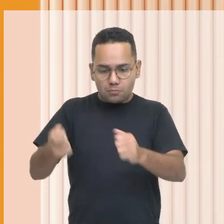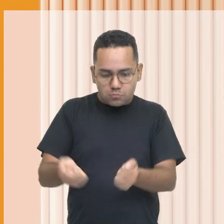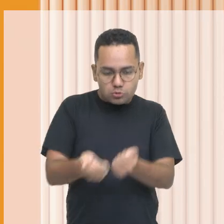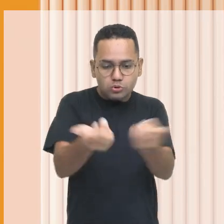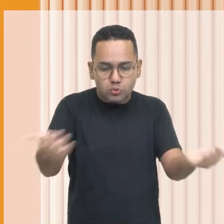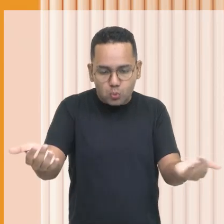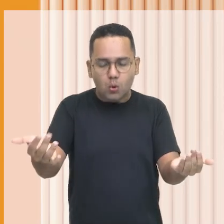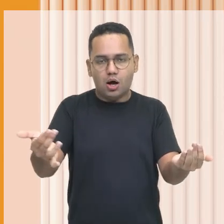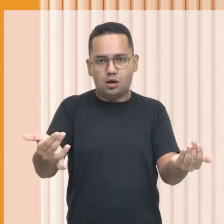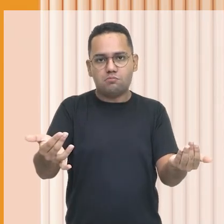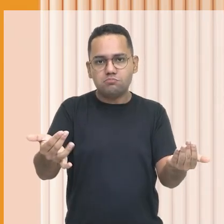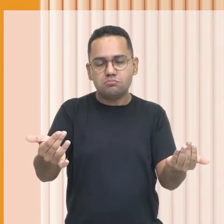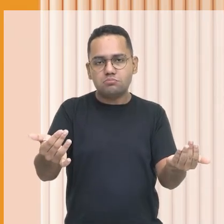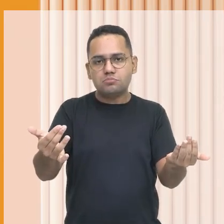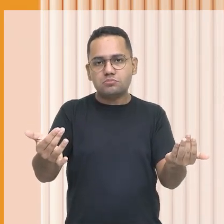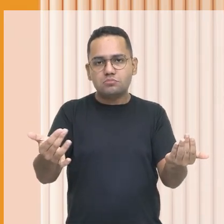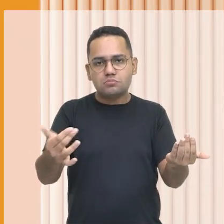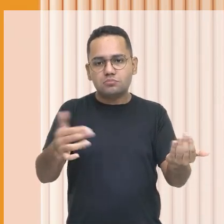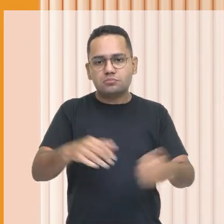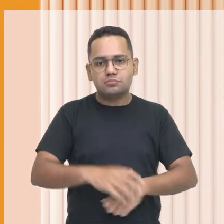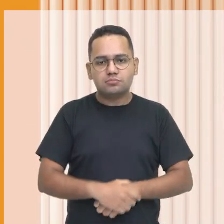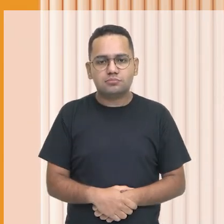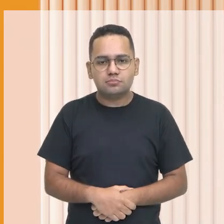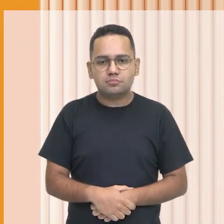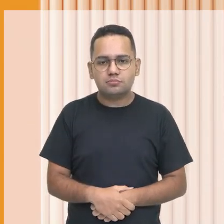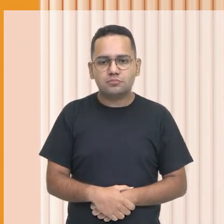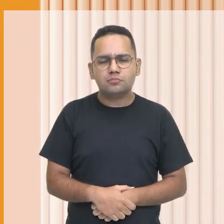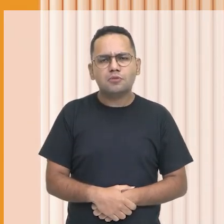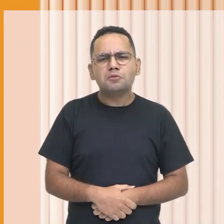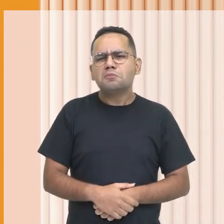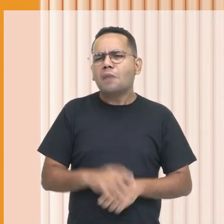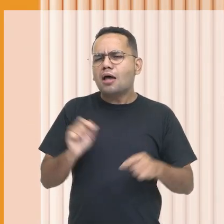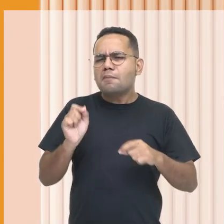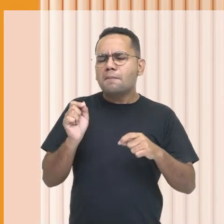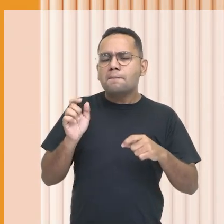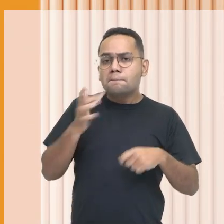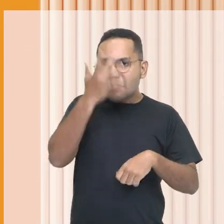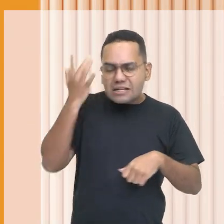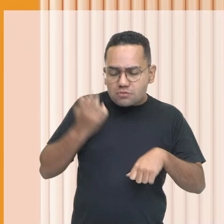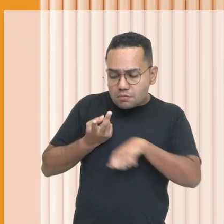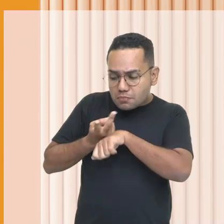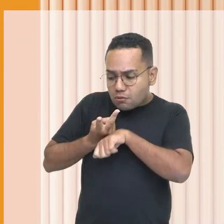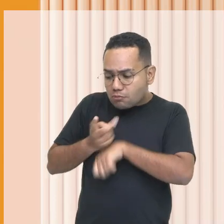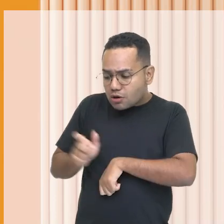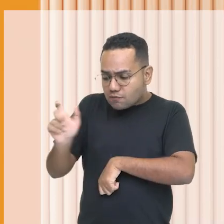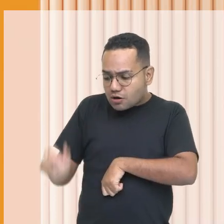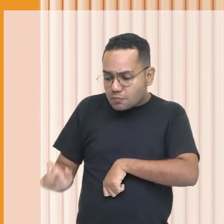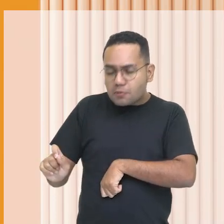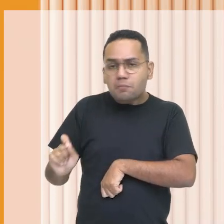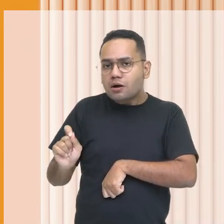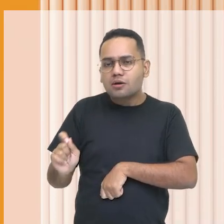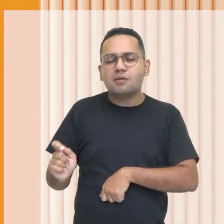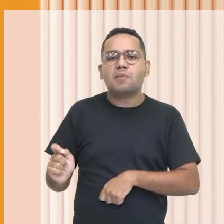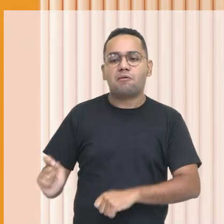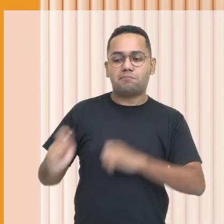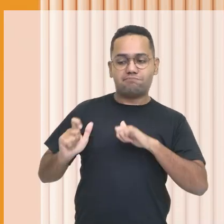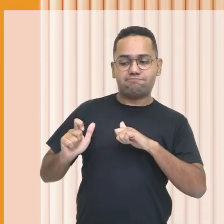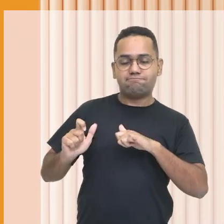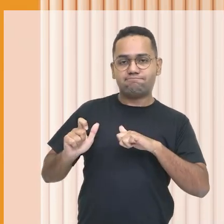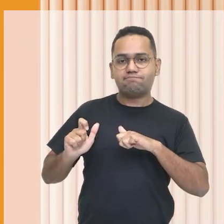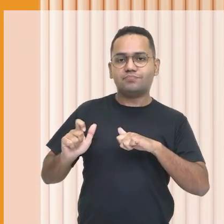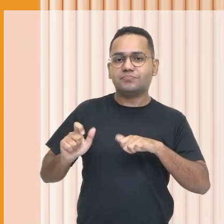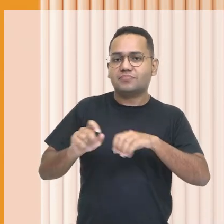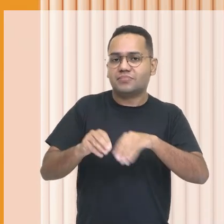então o favor desses senhores para quê? Para conseguir benefícios de terra. Você imagina, por exemplo, se naquele momento do